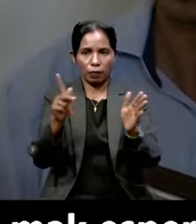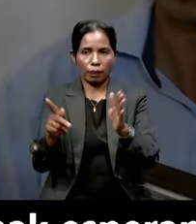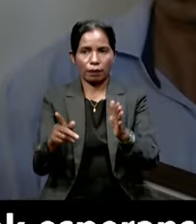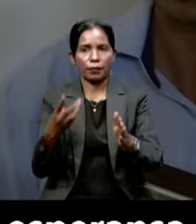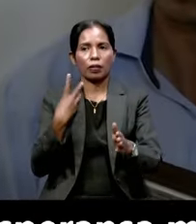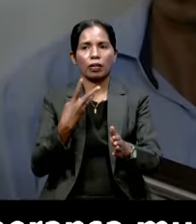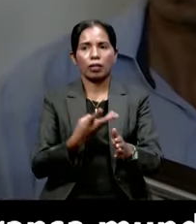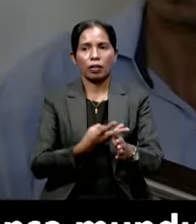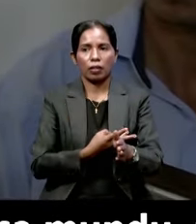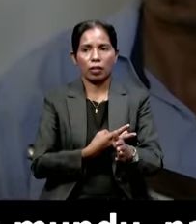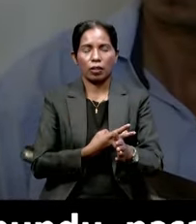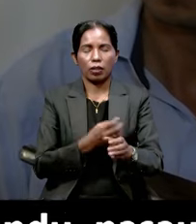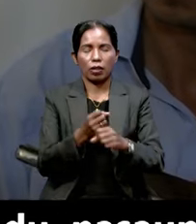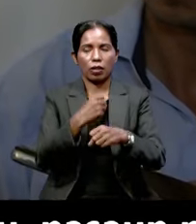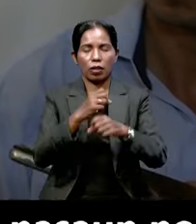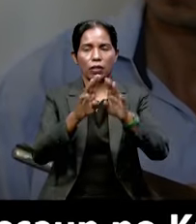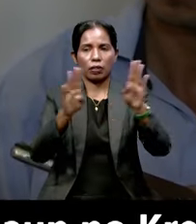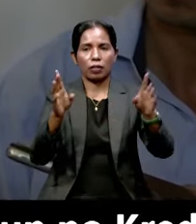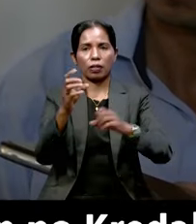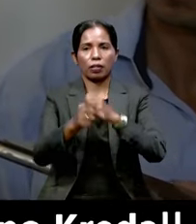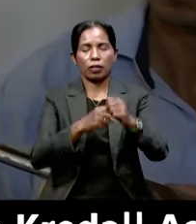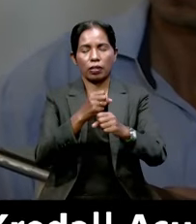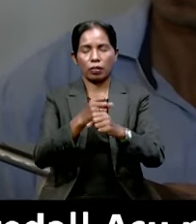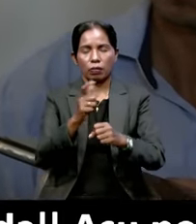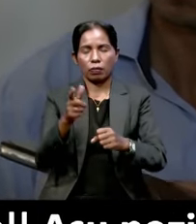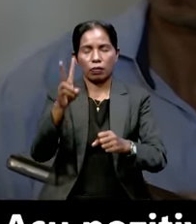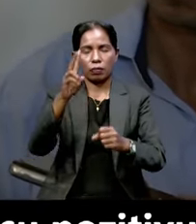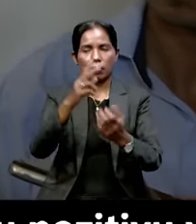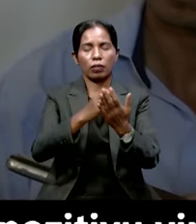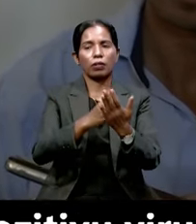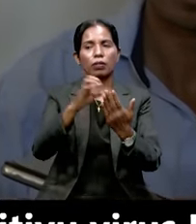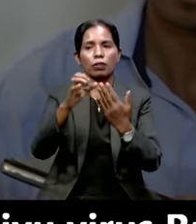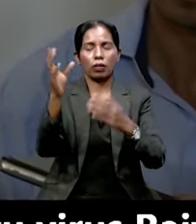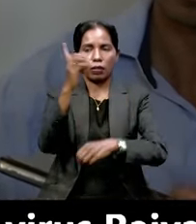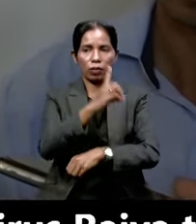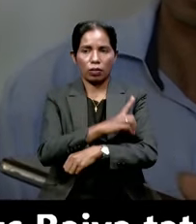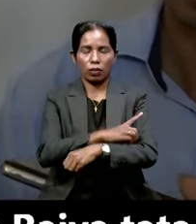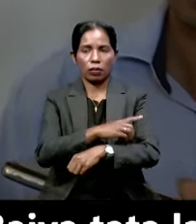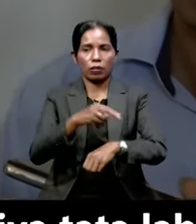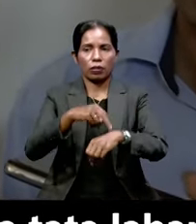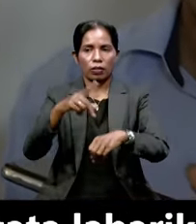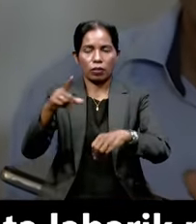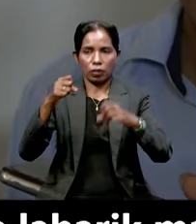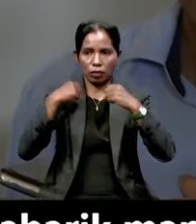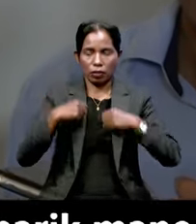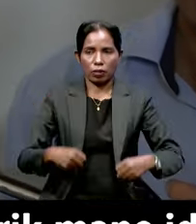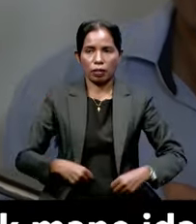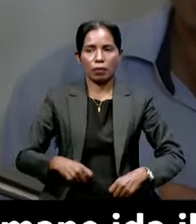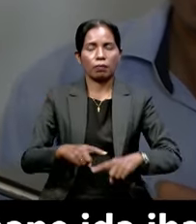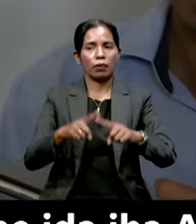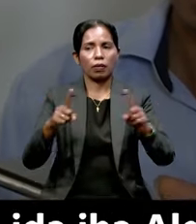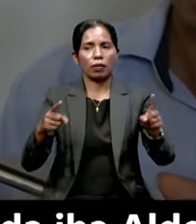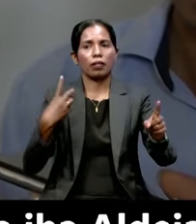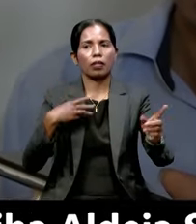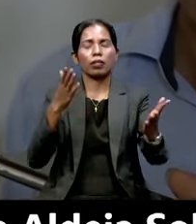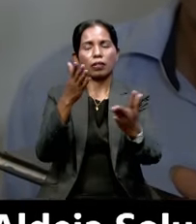ta se lança e é de 22 de julho e a loron comemoração loron nacional da saúde. Mas be bolo